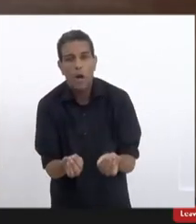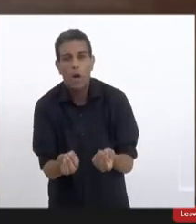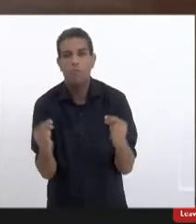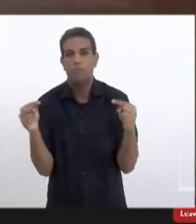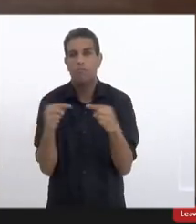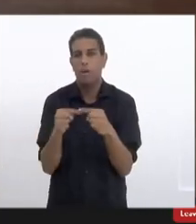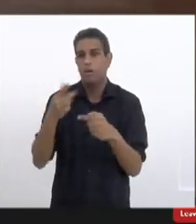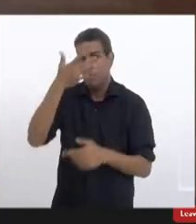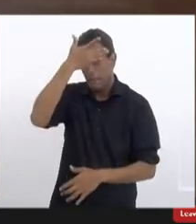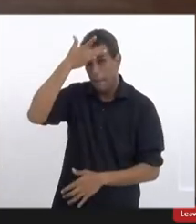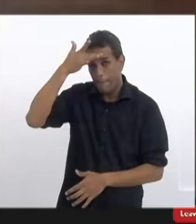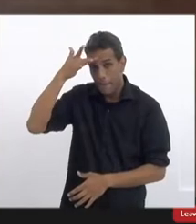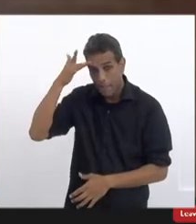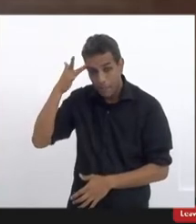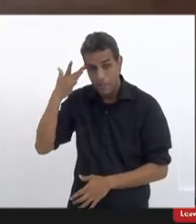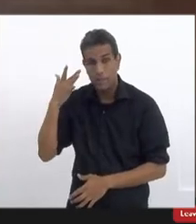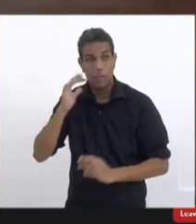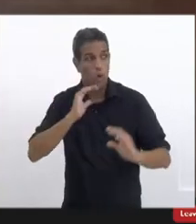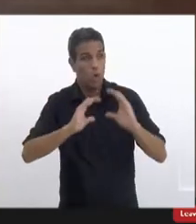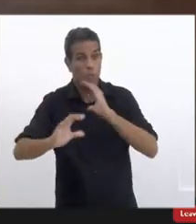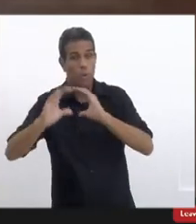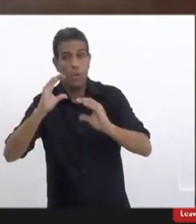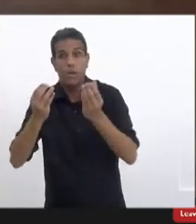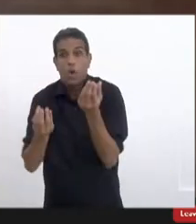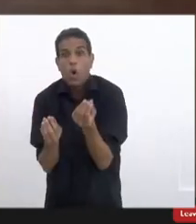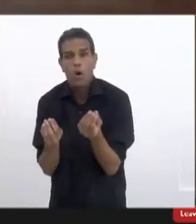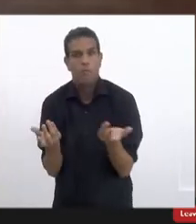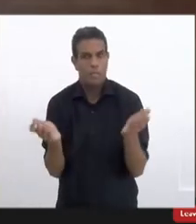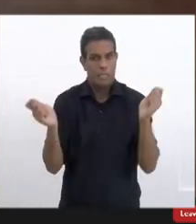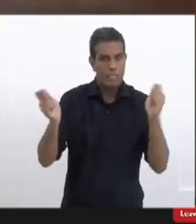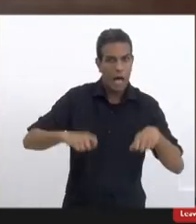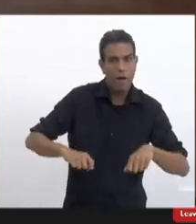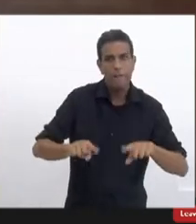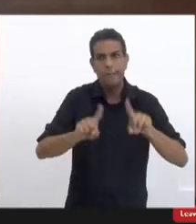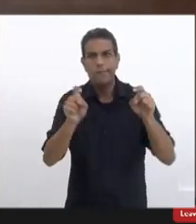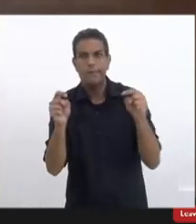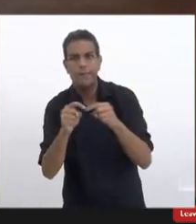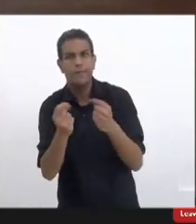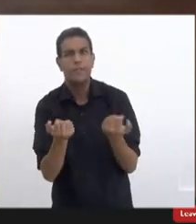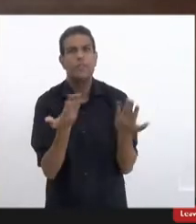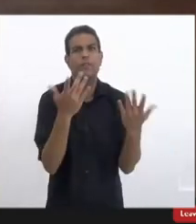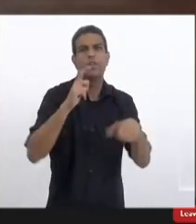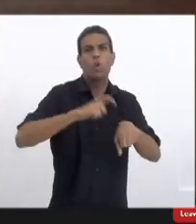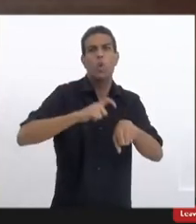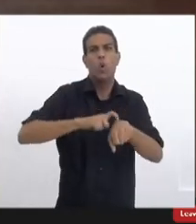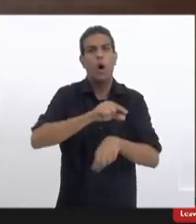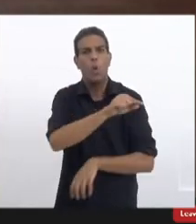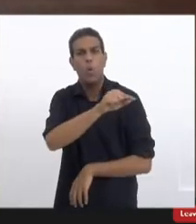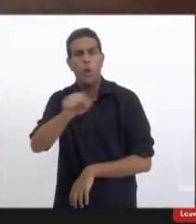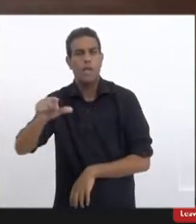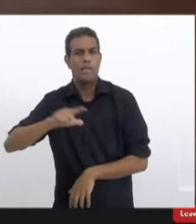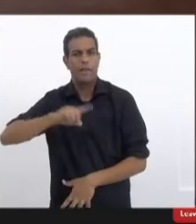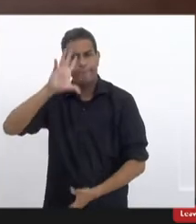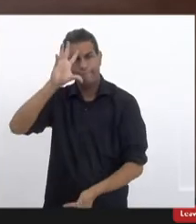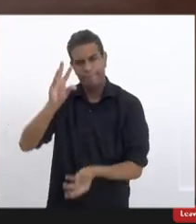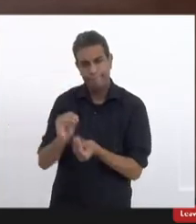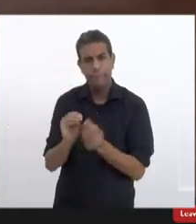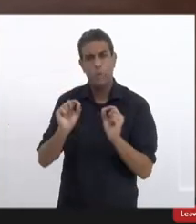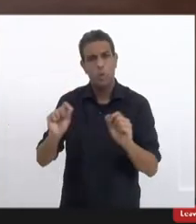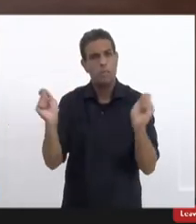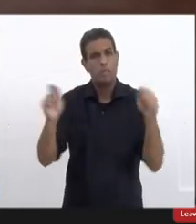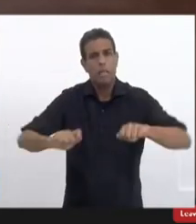as pessoas não podiam se comunicar, né, fora do horário que era previsto, né? Então,